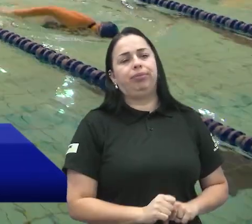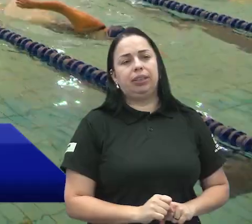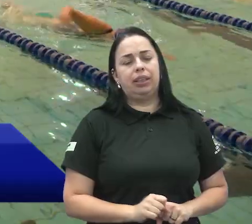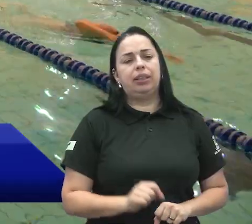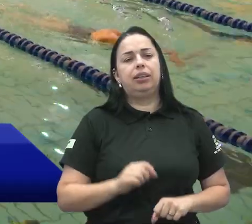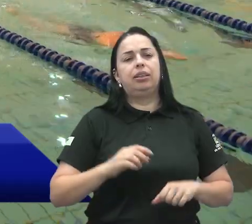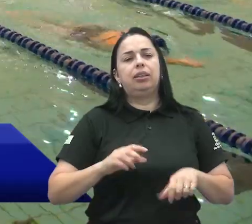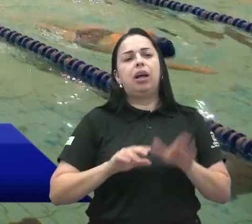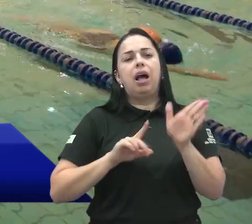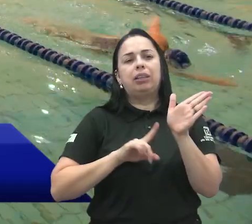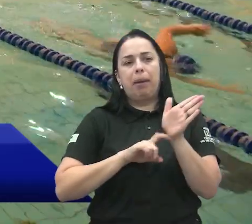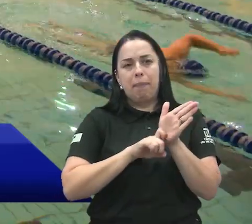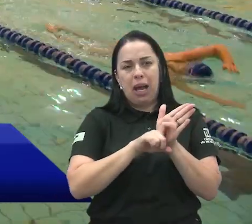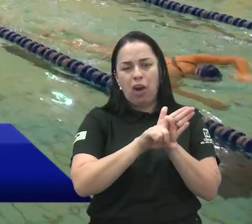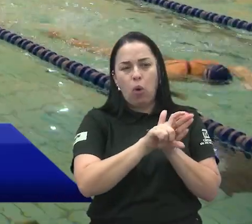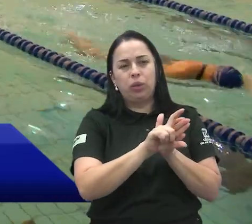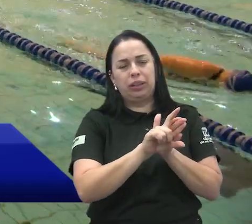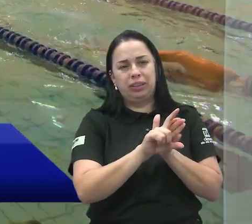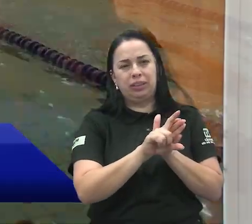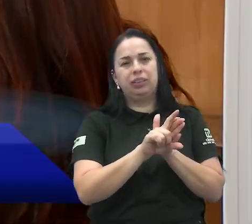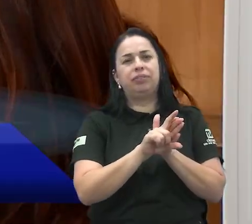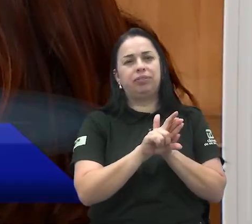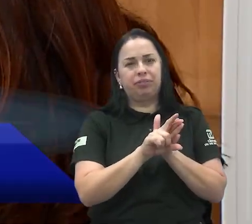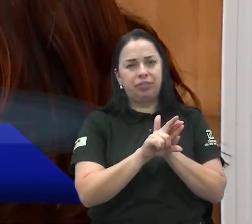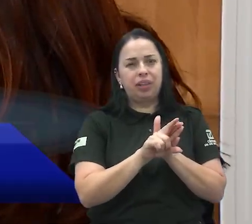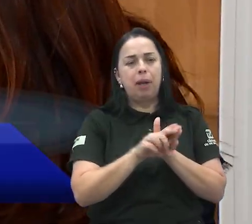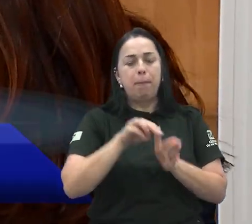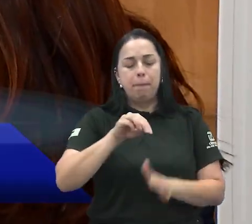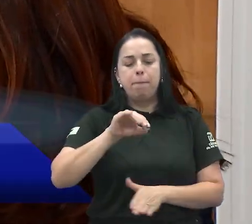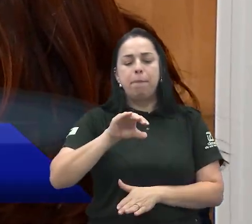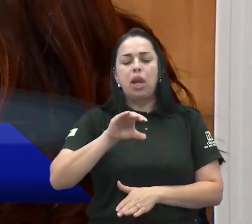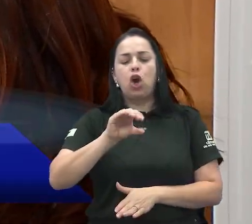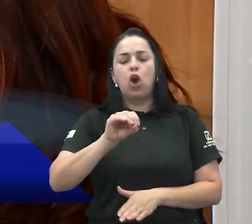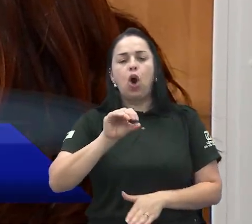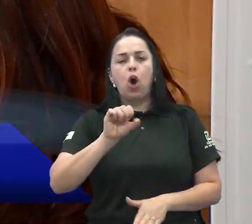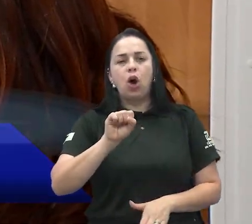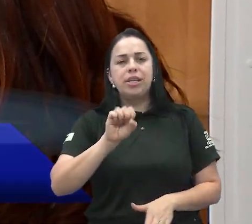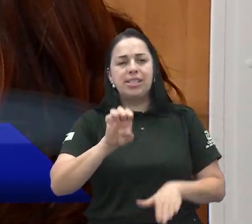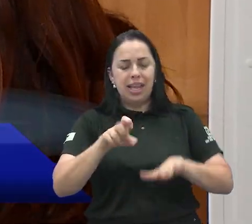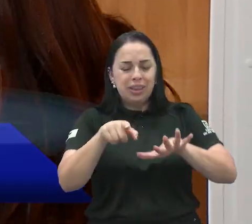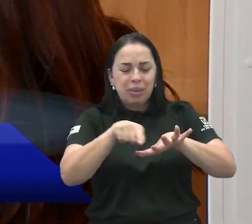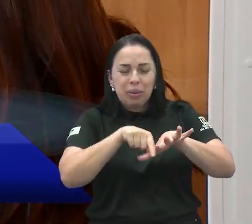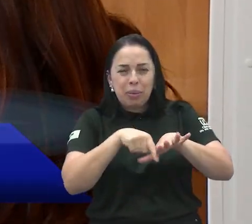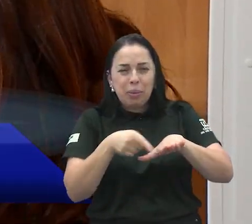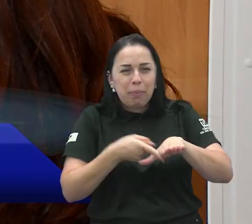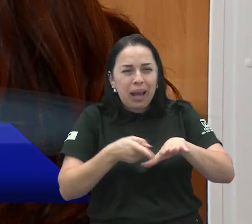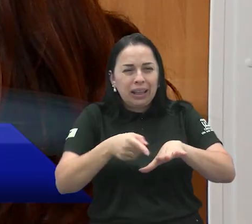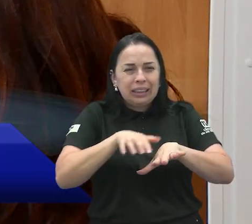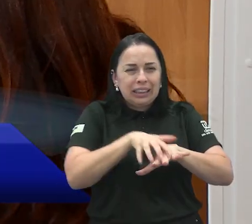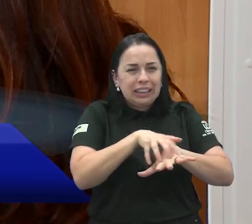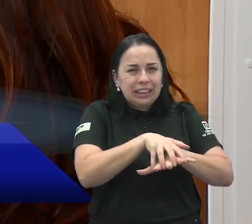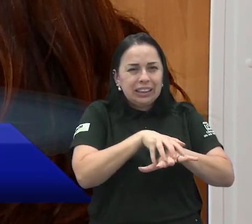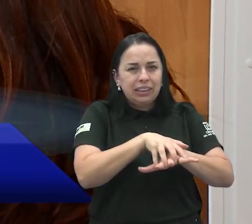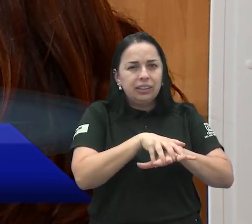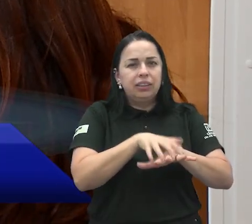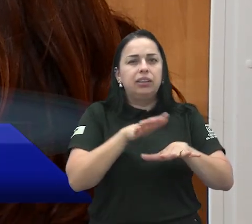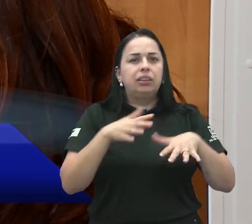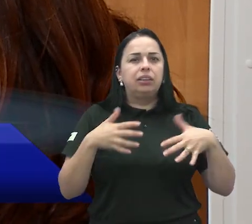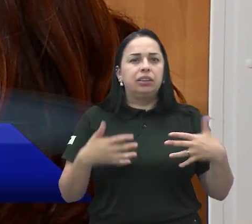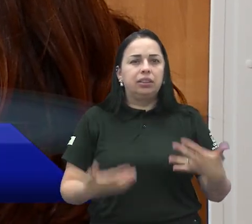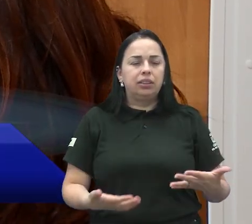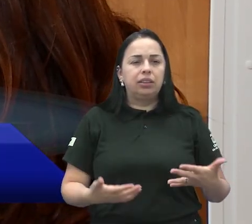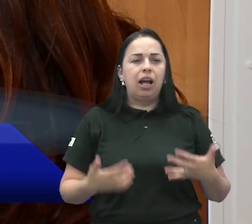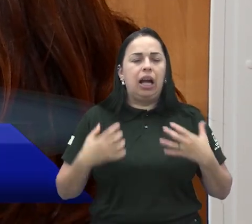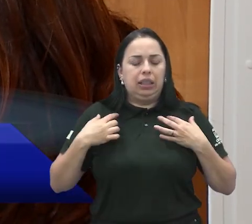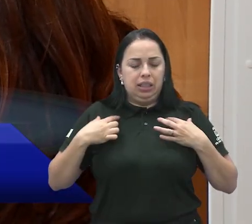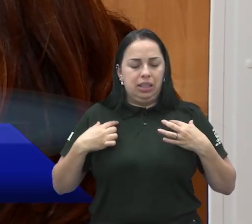das micoses, a famosa pano branco e também as micoses ungueais nos pés. Então, é muito importante que o